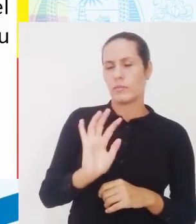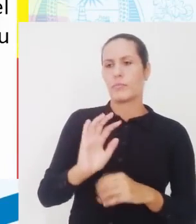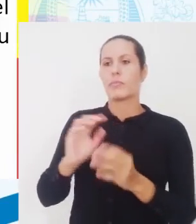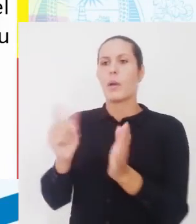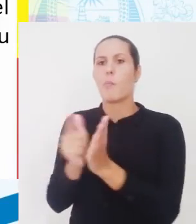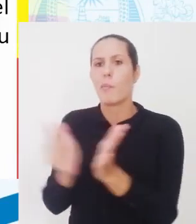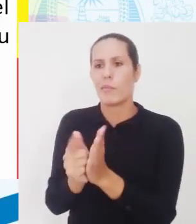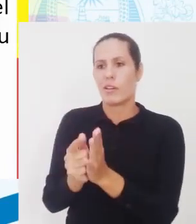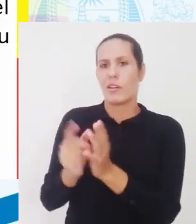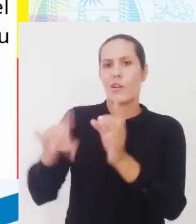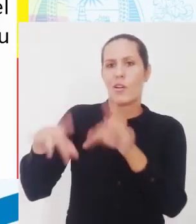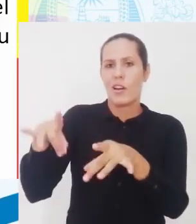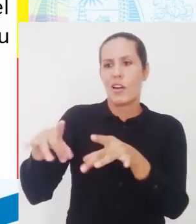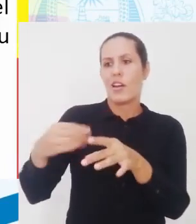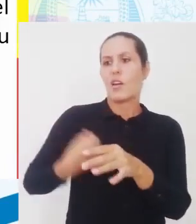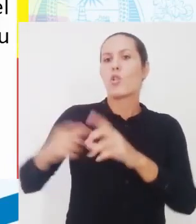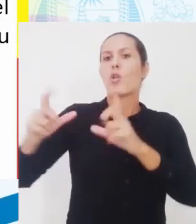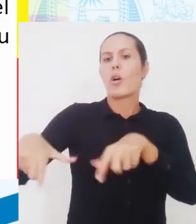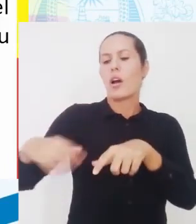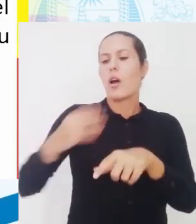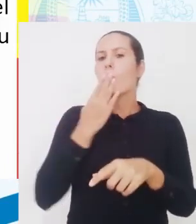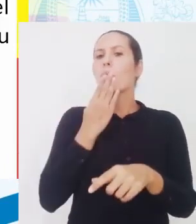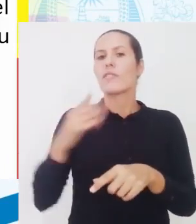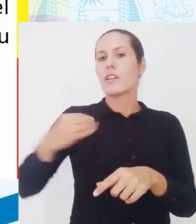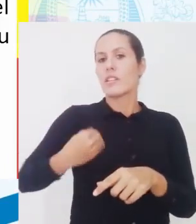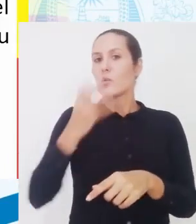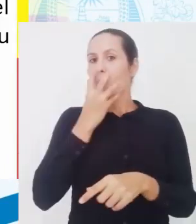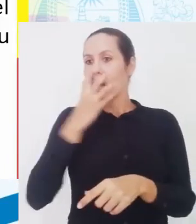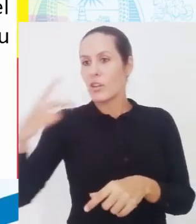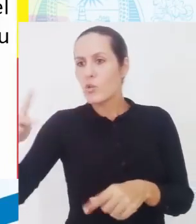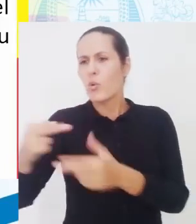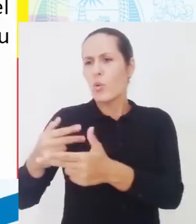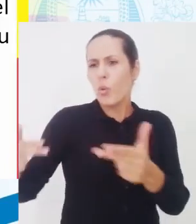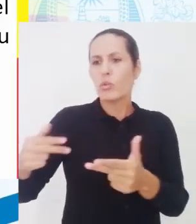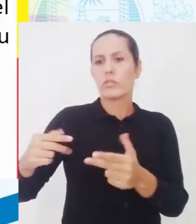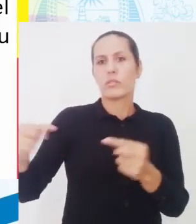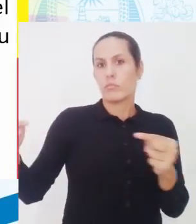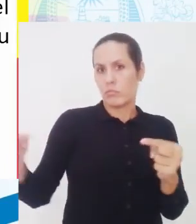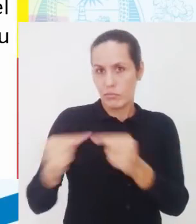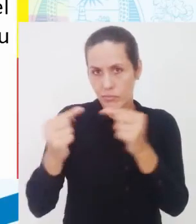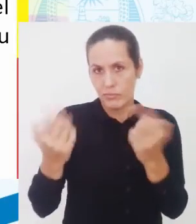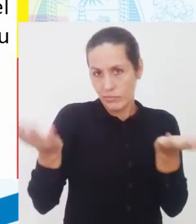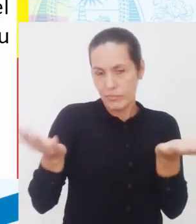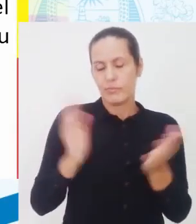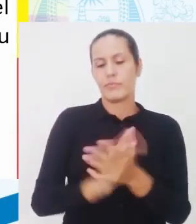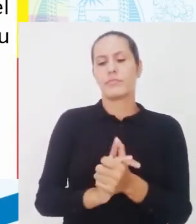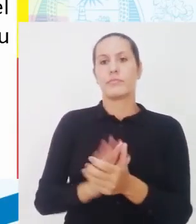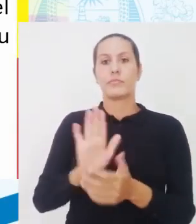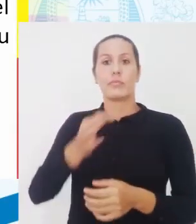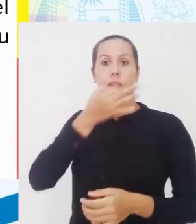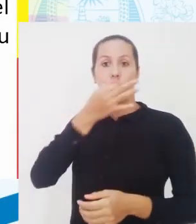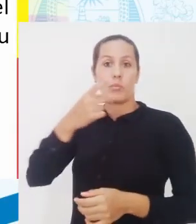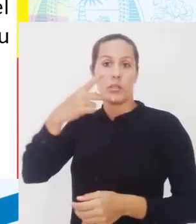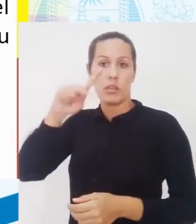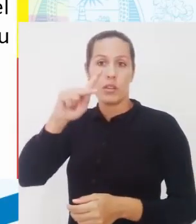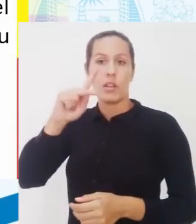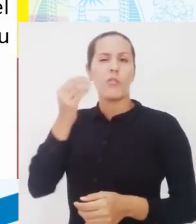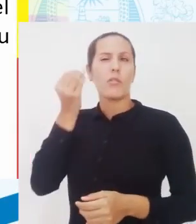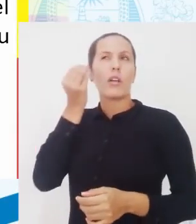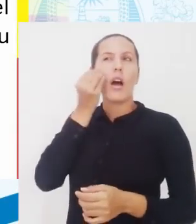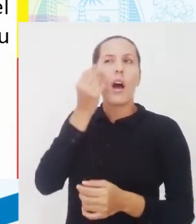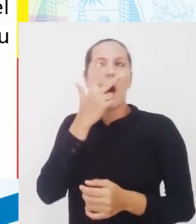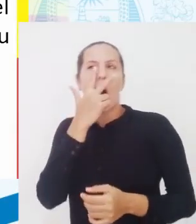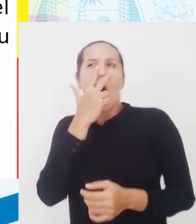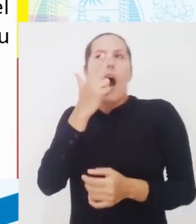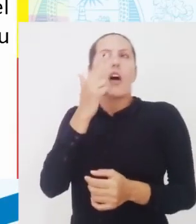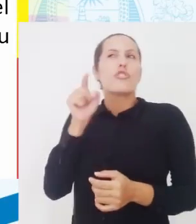português, certo? Você tem que buscar pistas que te ajudem a provar a sua suspeita. Por exemplo, os